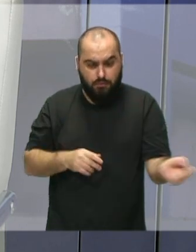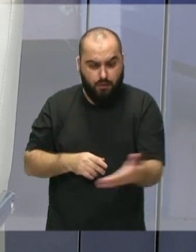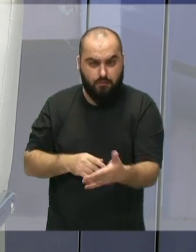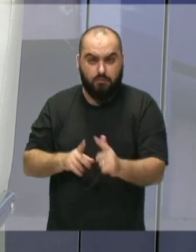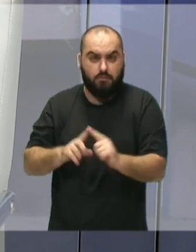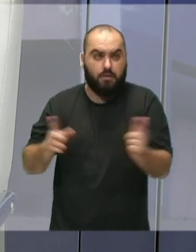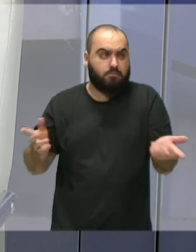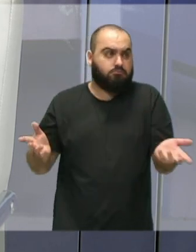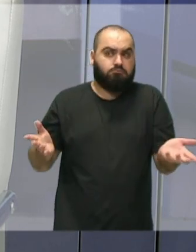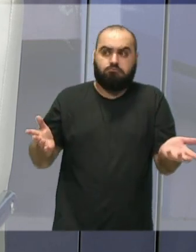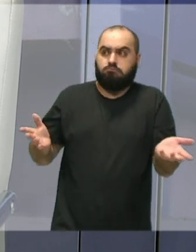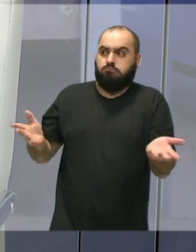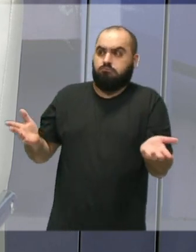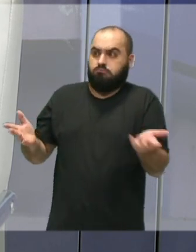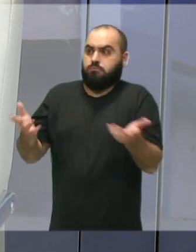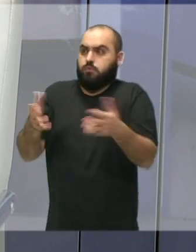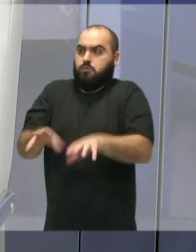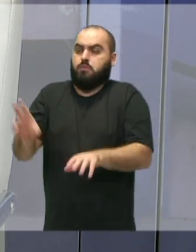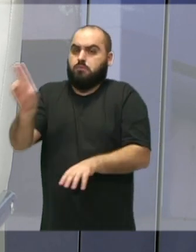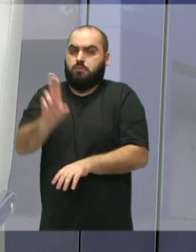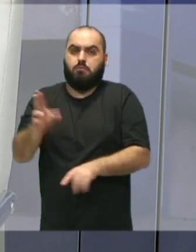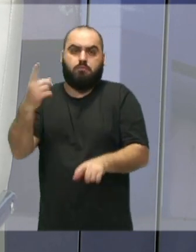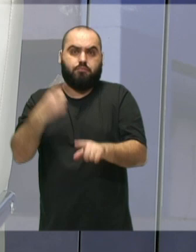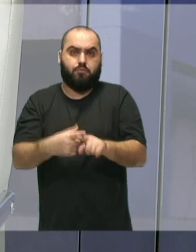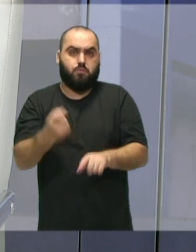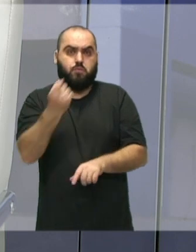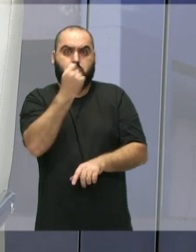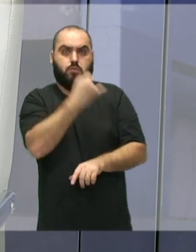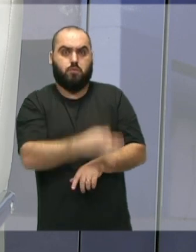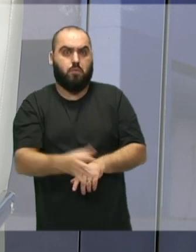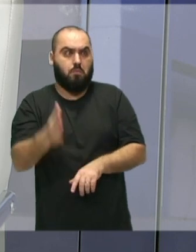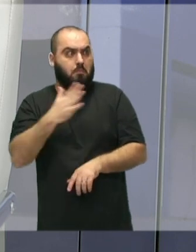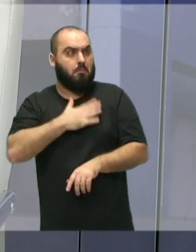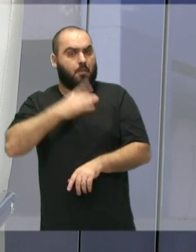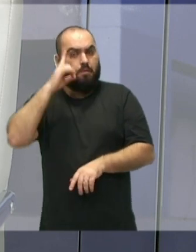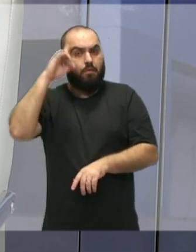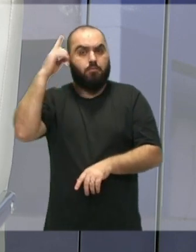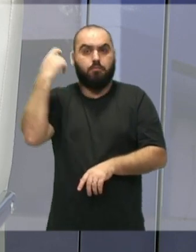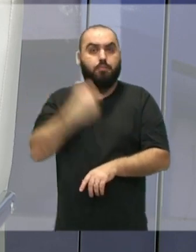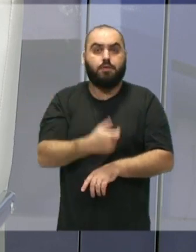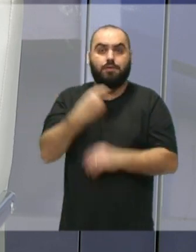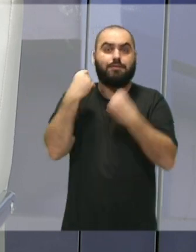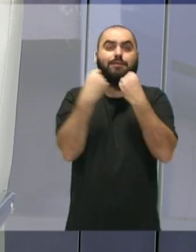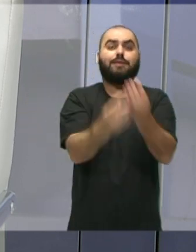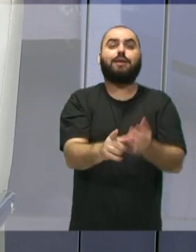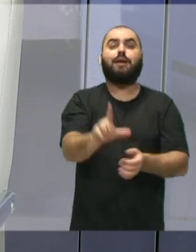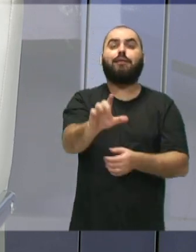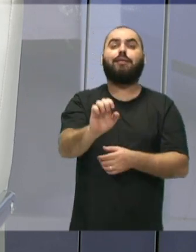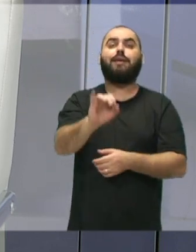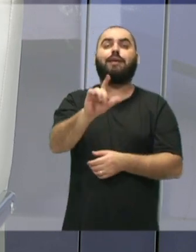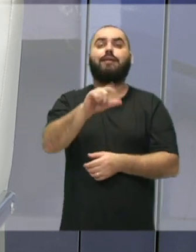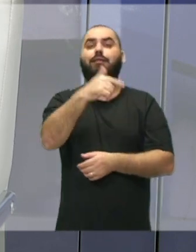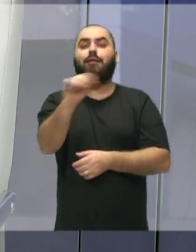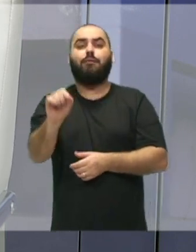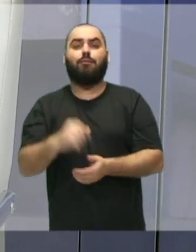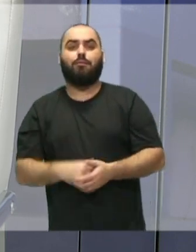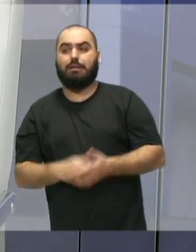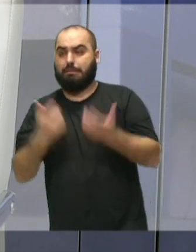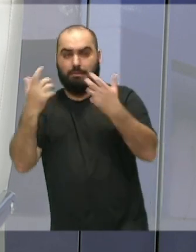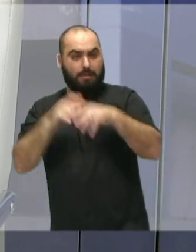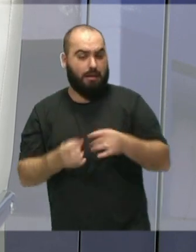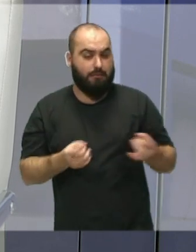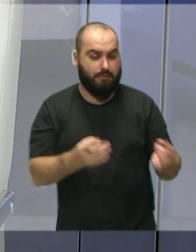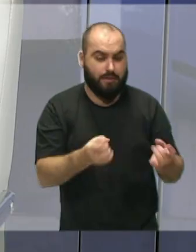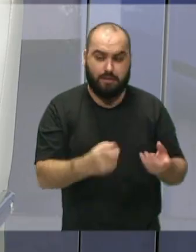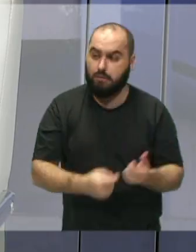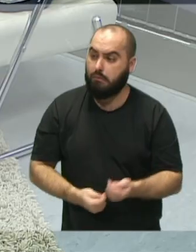sei lá, por algum motivo não quero usar, porque há uma quantidade absurda. Precisa ser levado a leilão, precisa ser vendido. Se não quiser ser vendido, que seja doado,